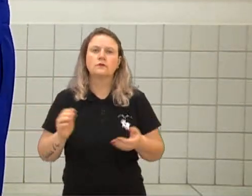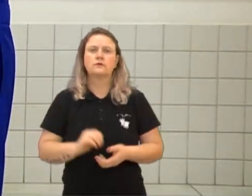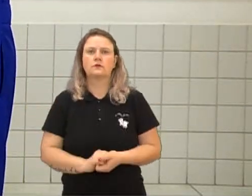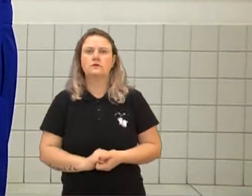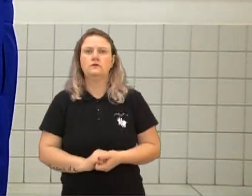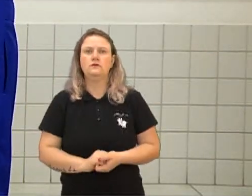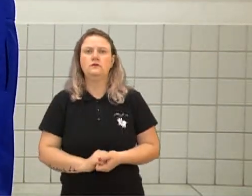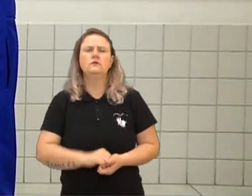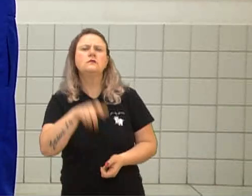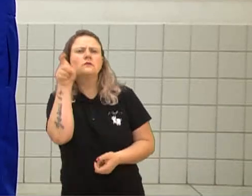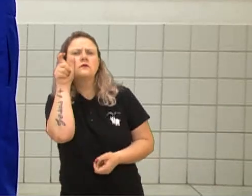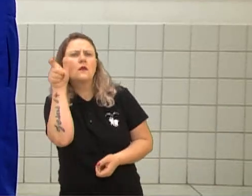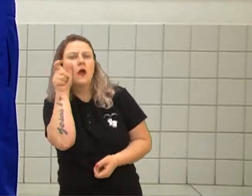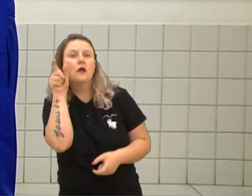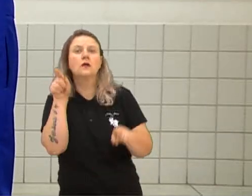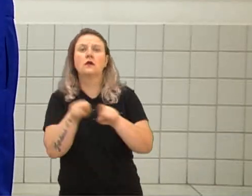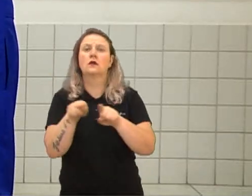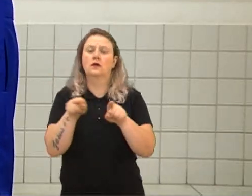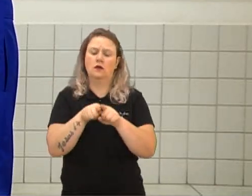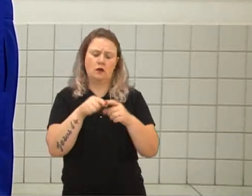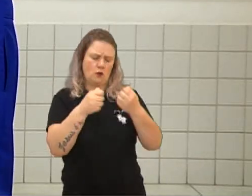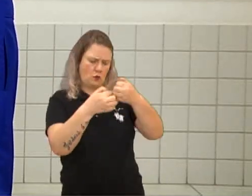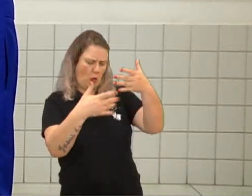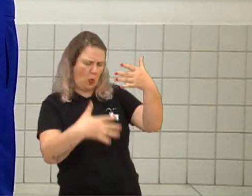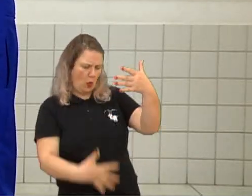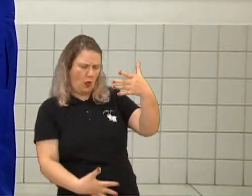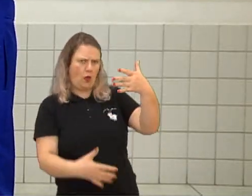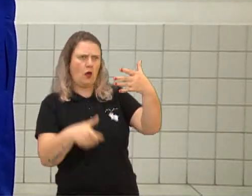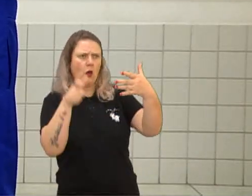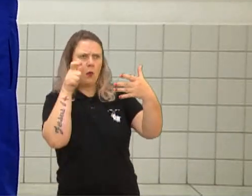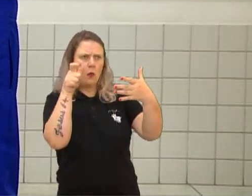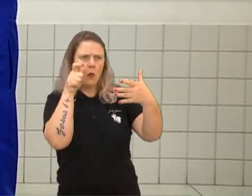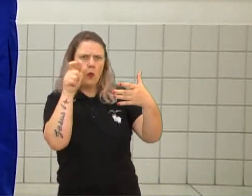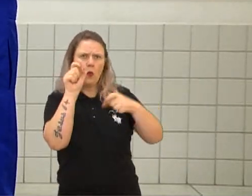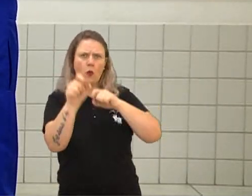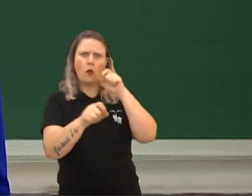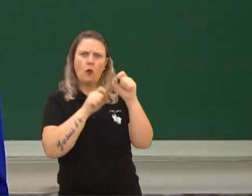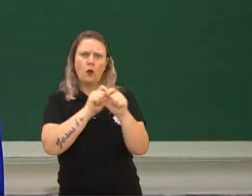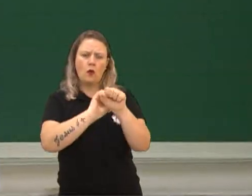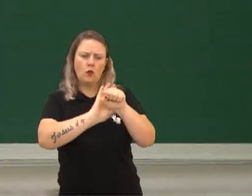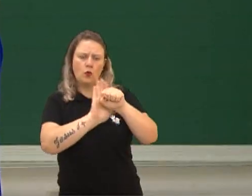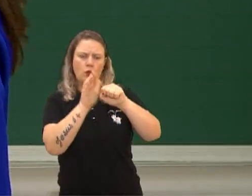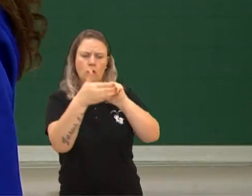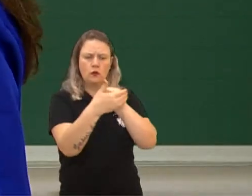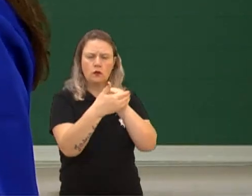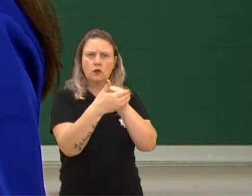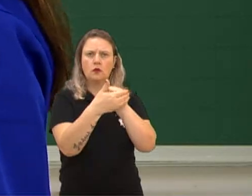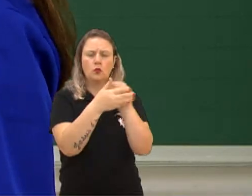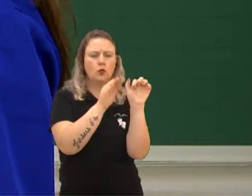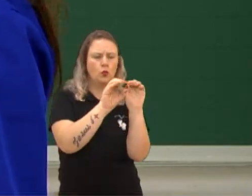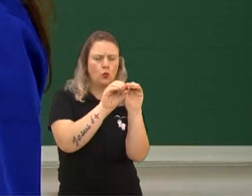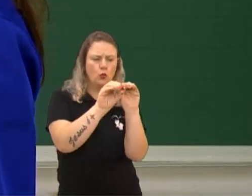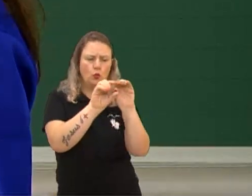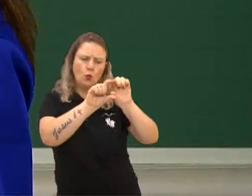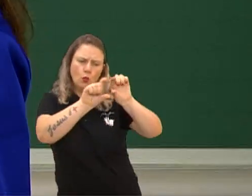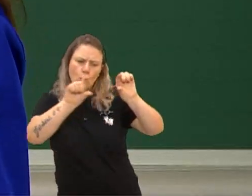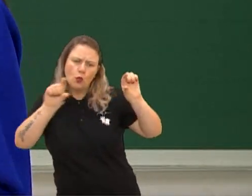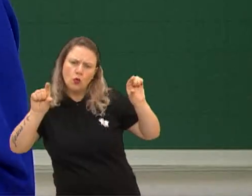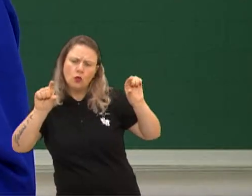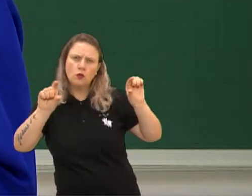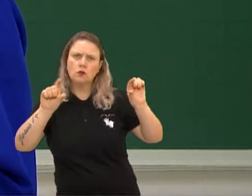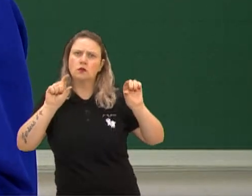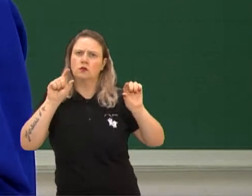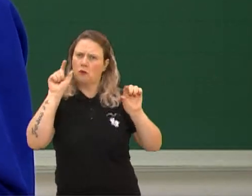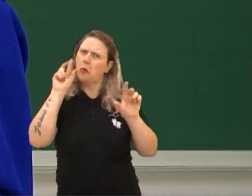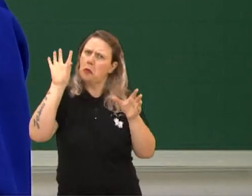só que interessante que colocaram aqui. Observe onde estão o sujeito das orações. Exatamente isso, né?